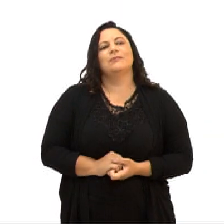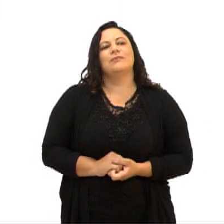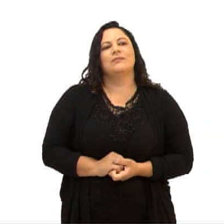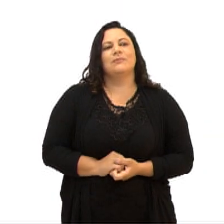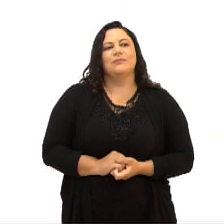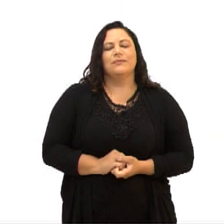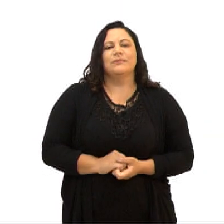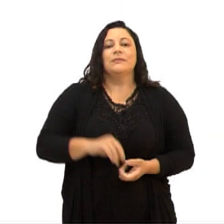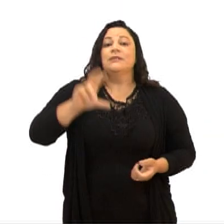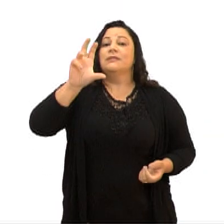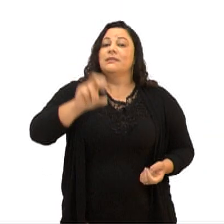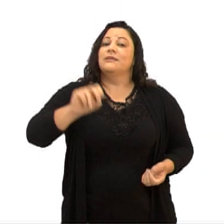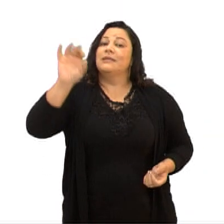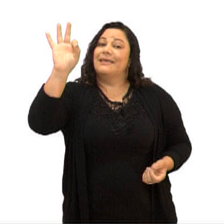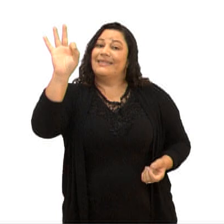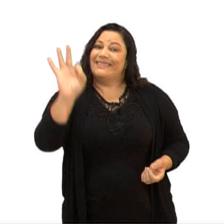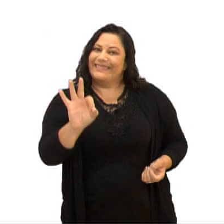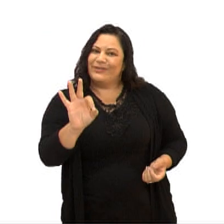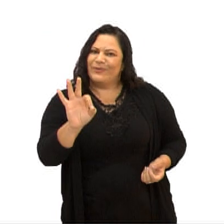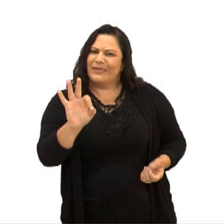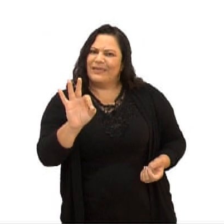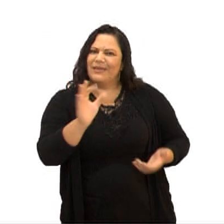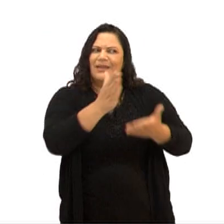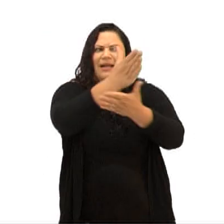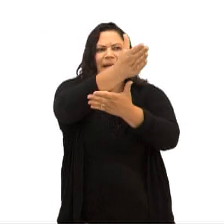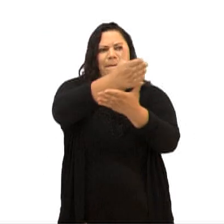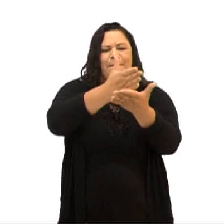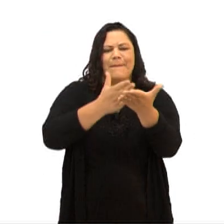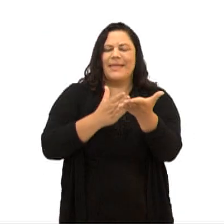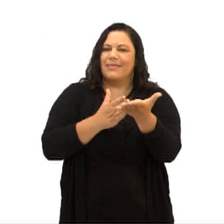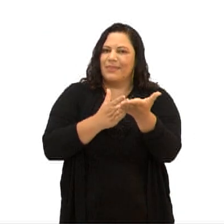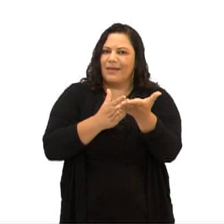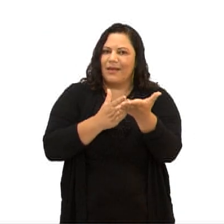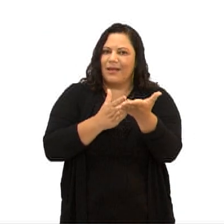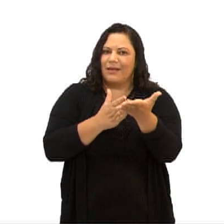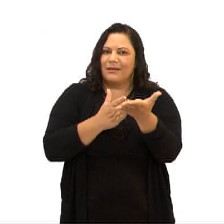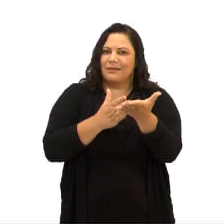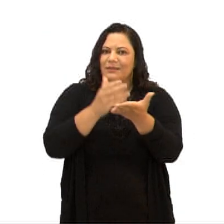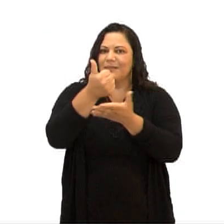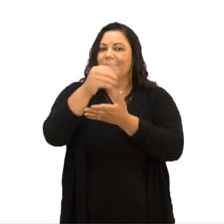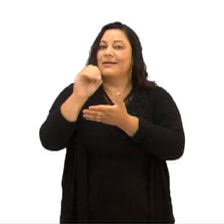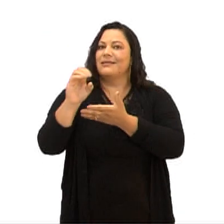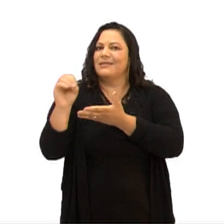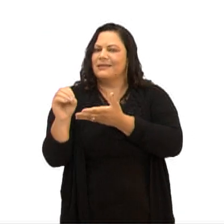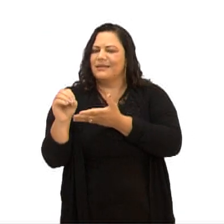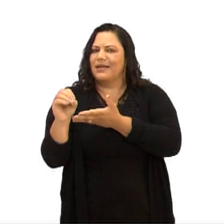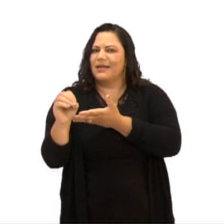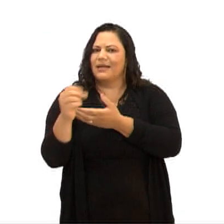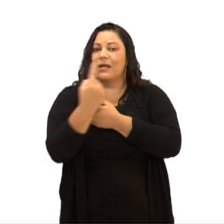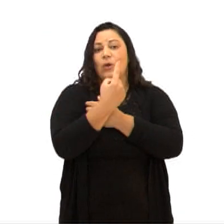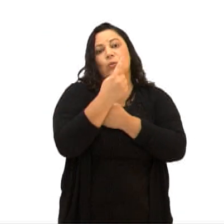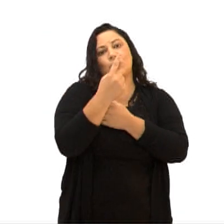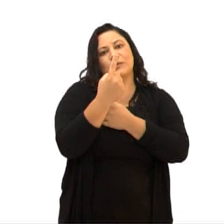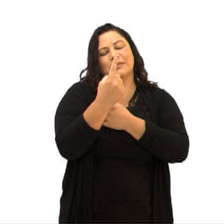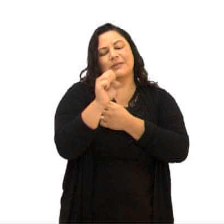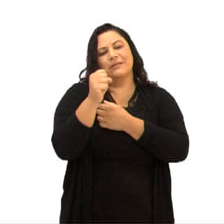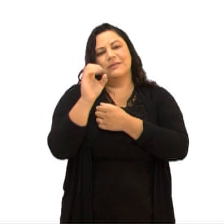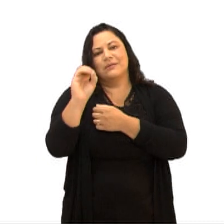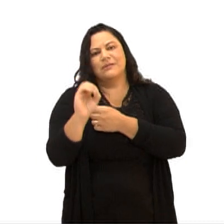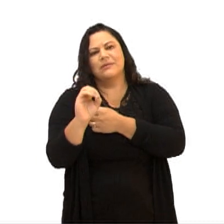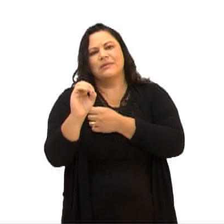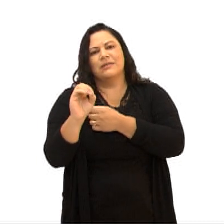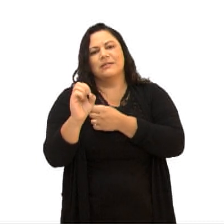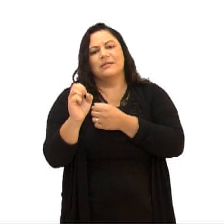falou. 50 não é a metade de 100? Então, aqui, o 180, ele vai ser